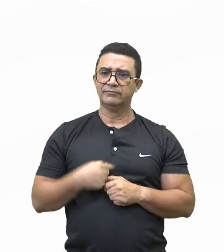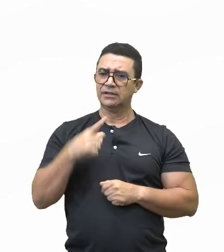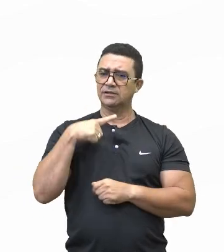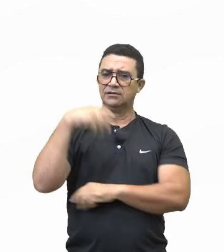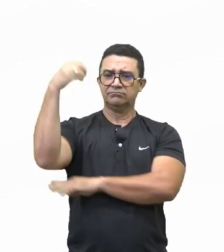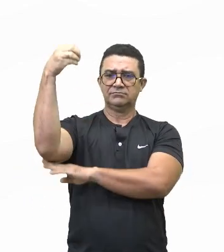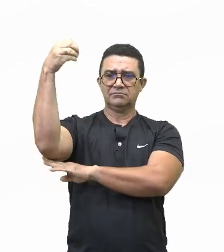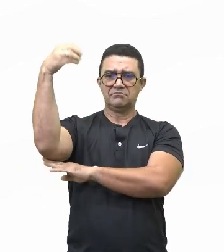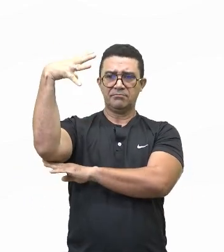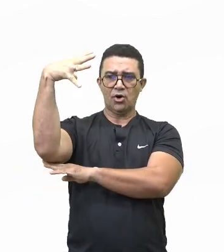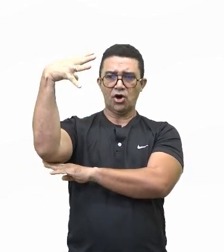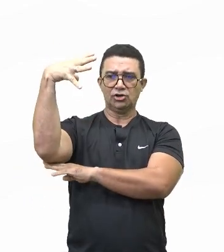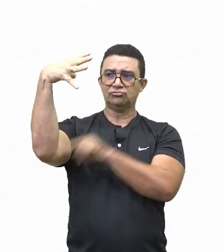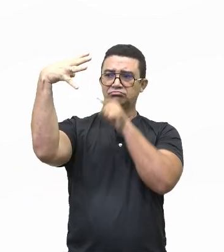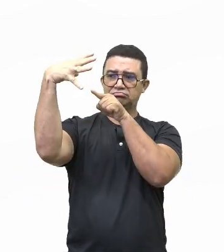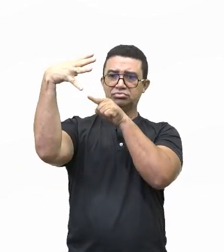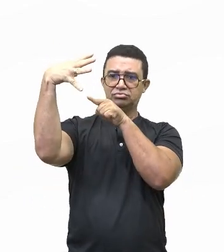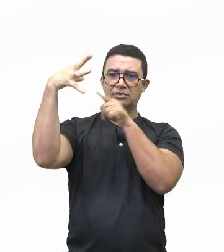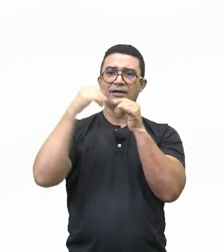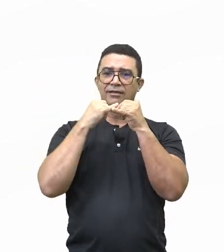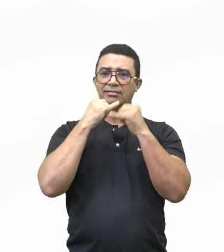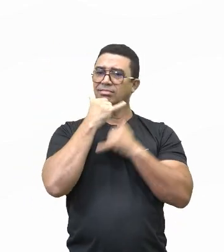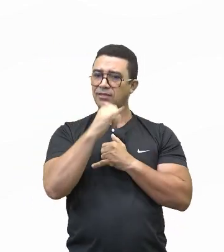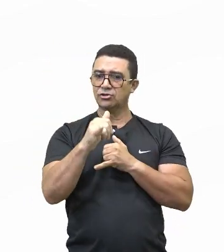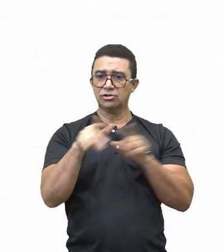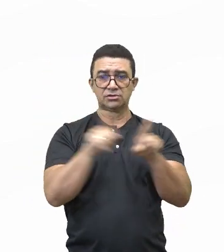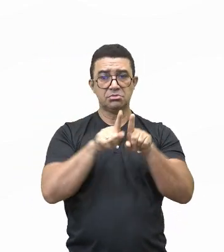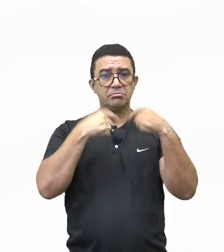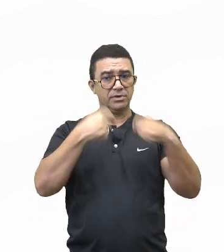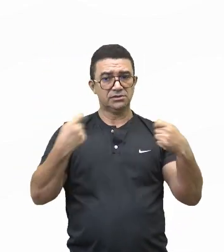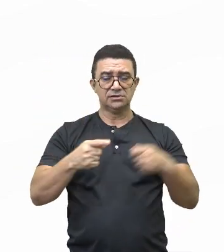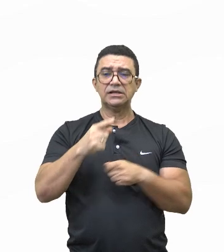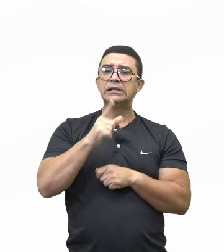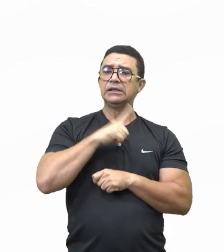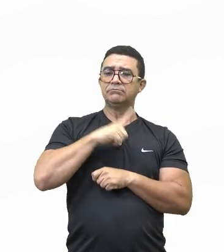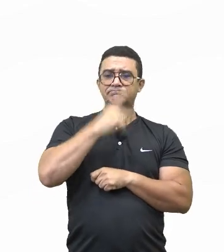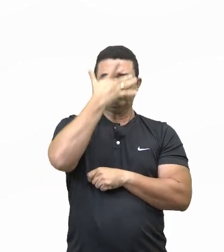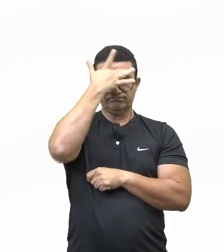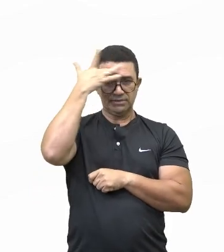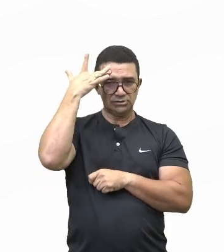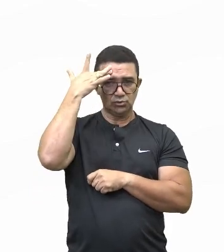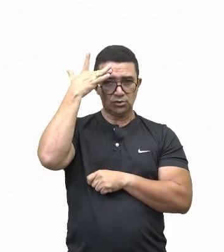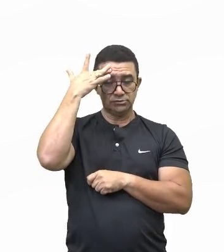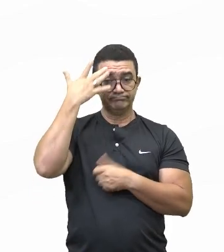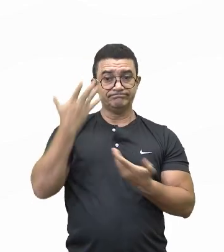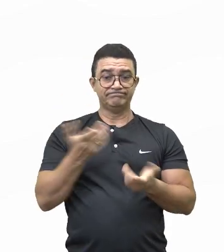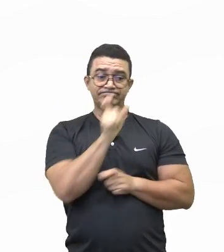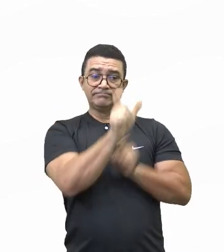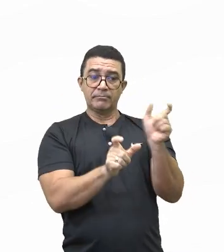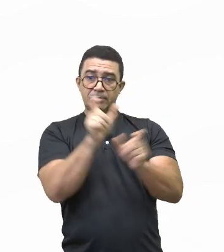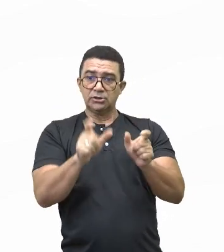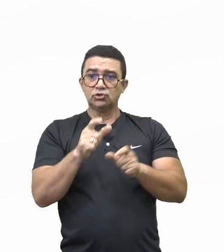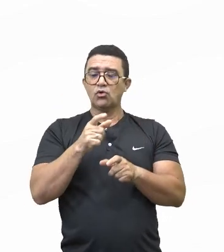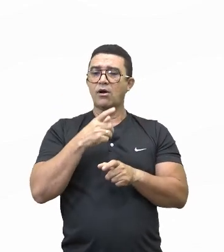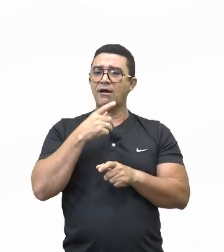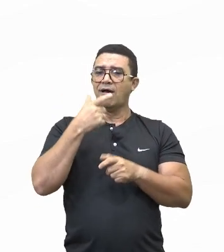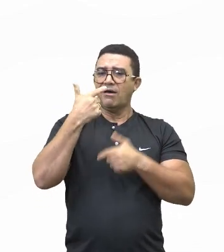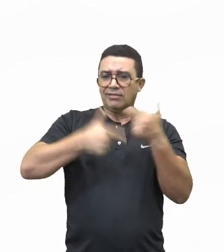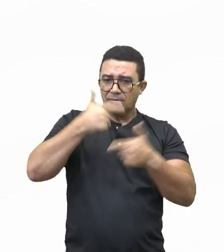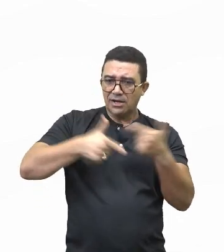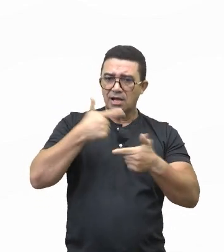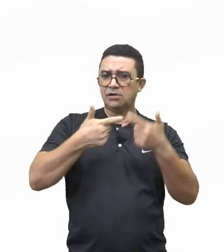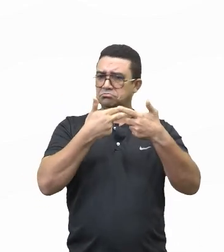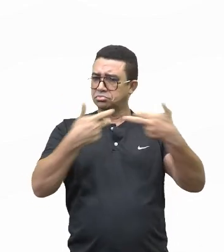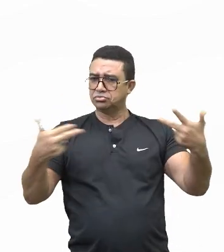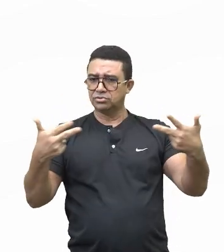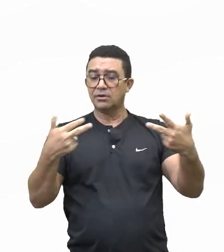postes, para chegar a energia, tem que ter pessoas ali. E essas pessoas só estão trabalharam em coisas